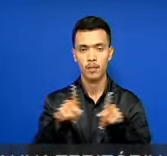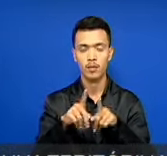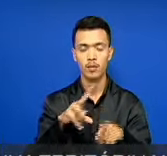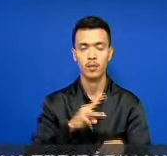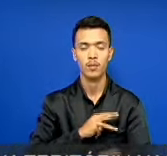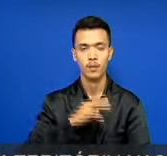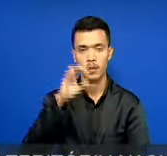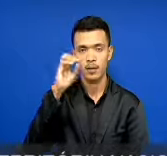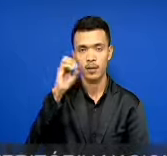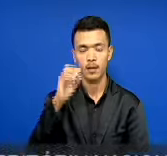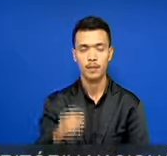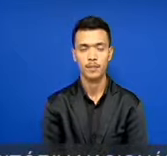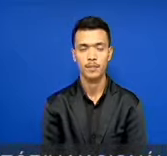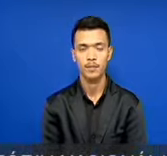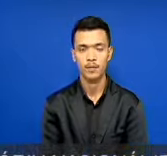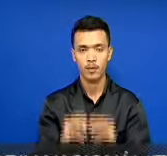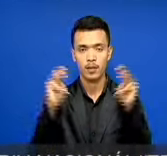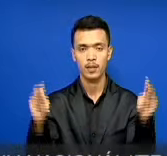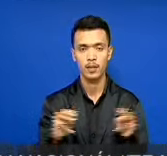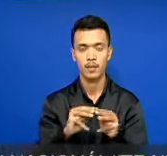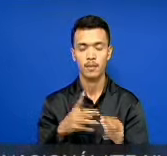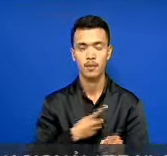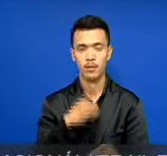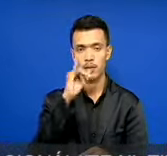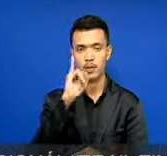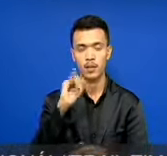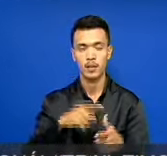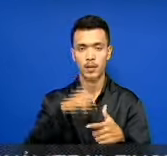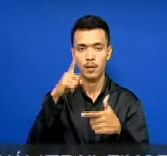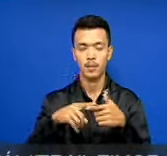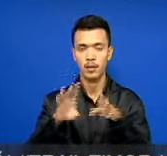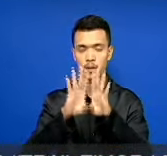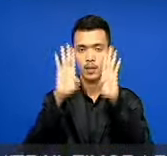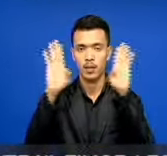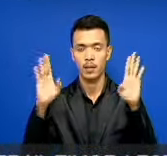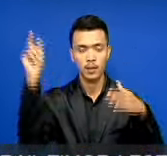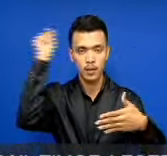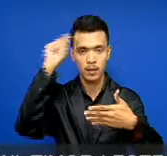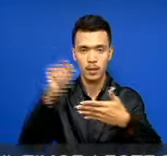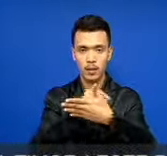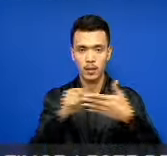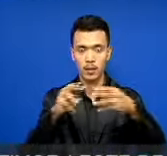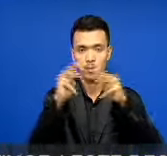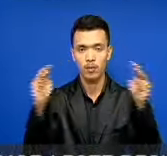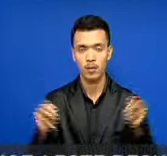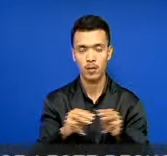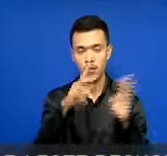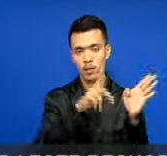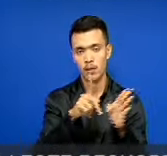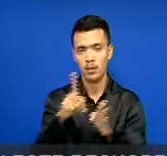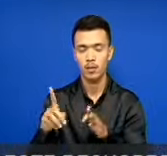posto administrativo, Metinaro, município Dili. Rafoin Lança, secretário municipal Planeamento,